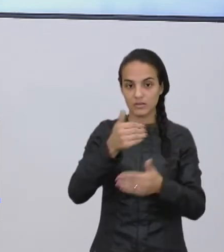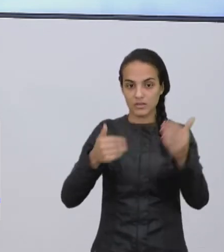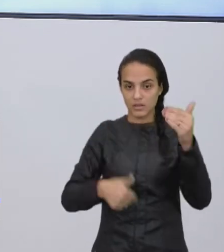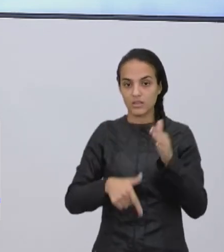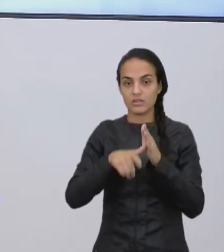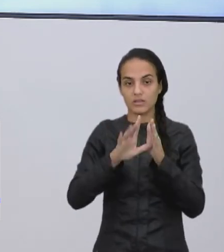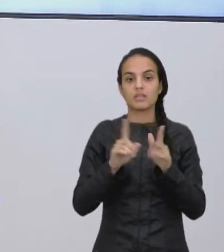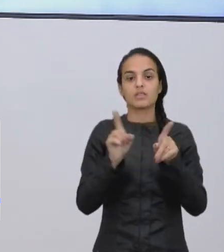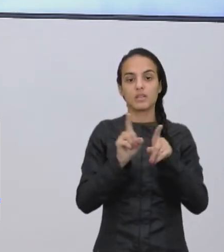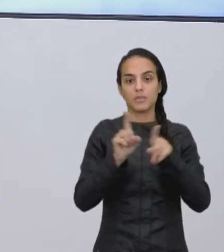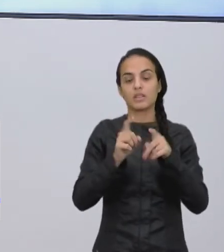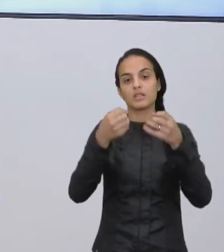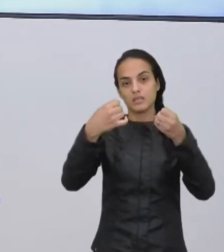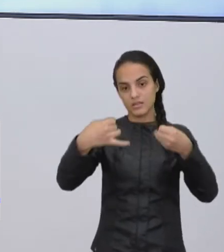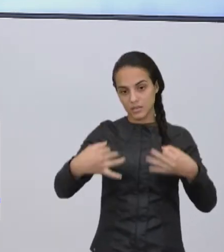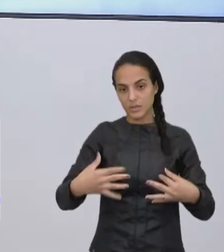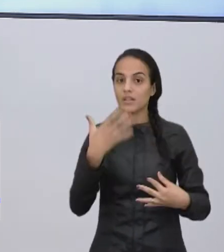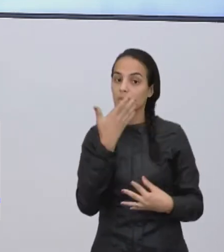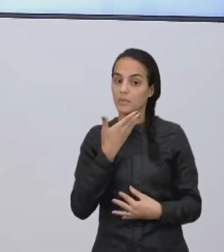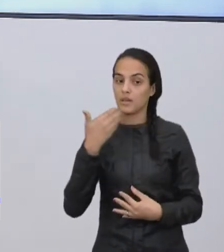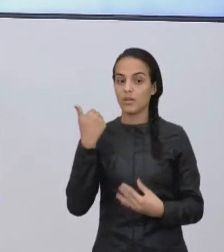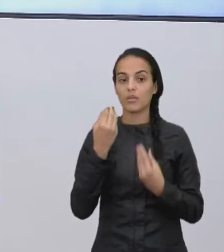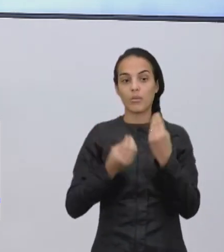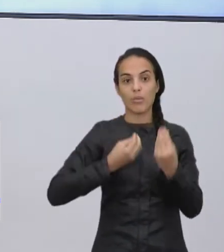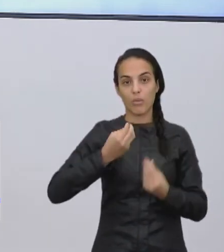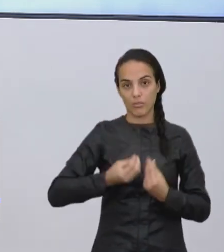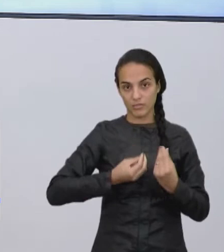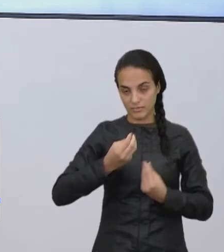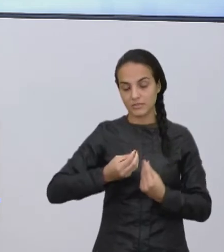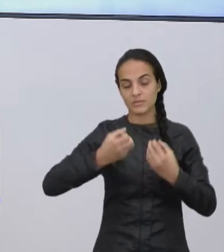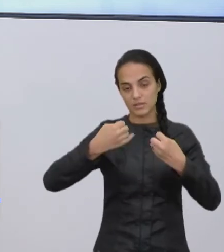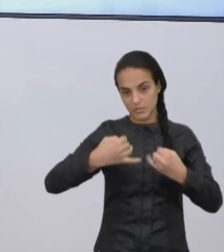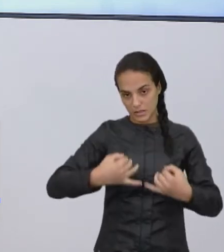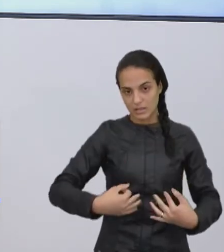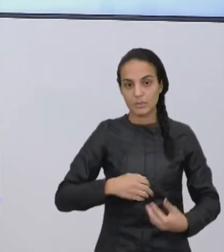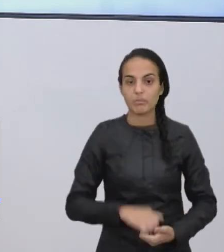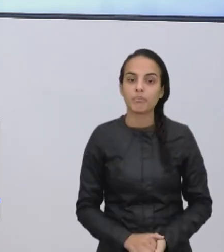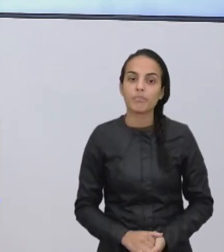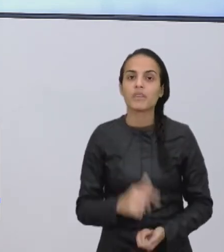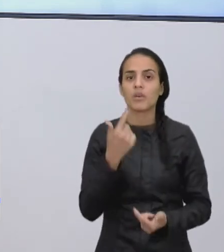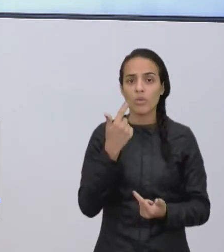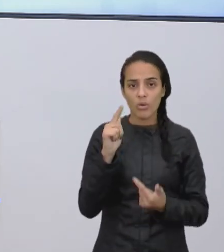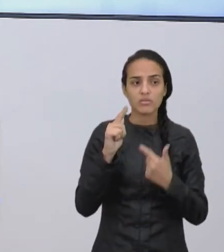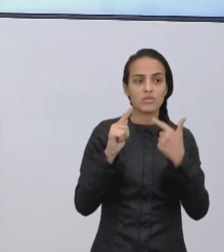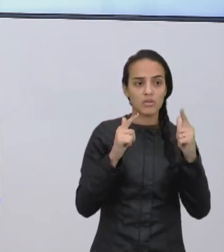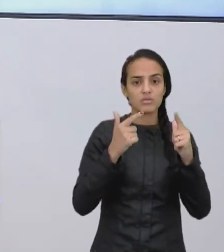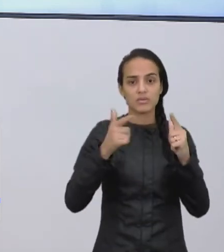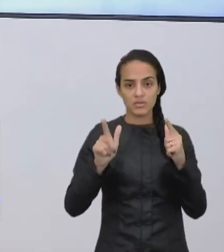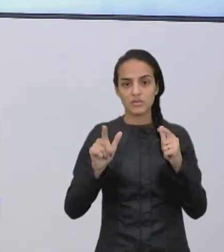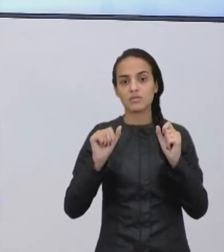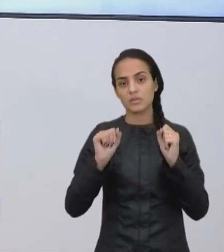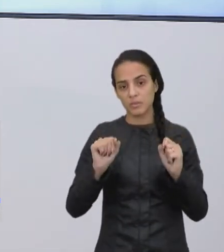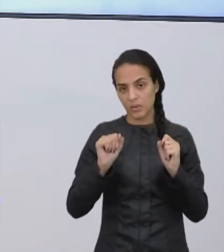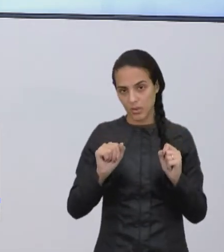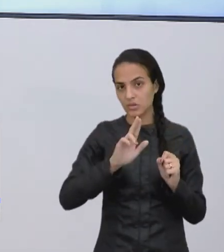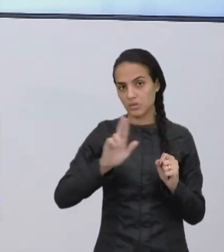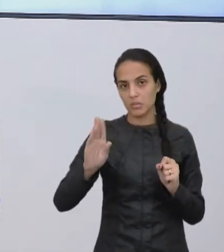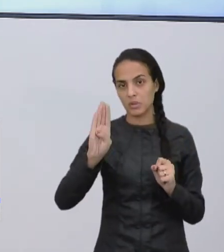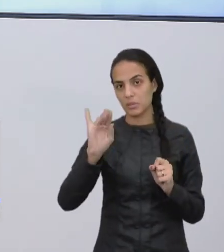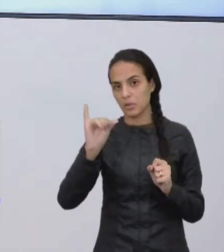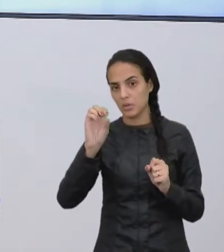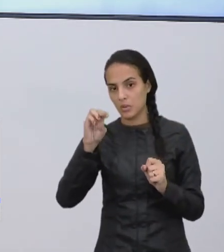também explica melhor como acontecem esses processos, tá bom? E outras coisas aí que a gente pode chamar de biomassa também